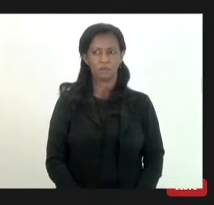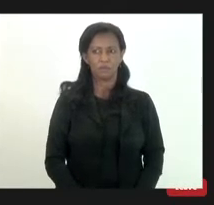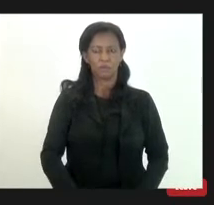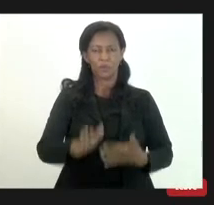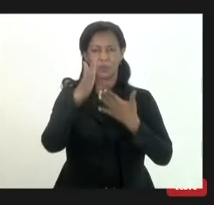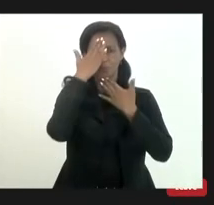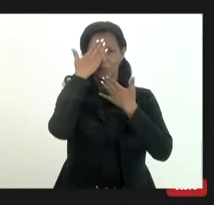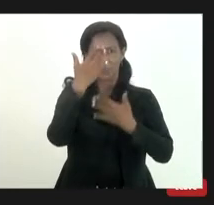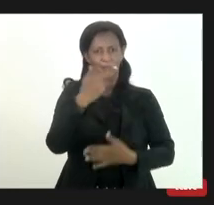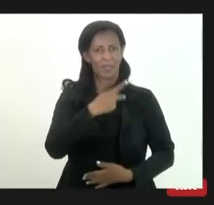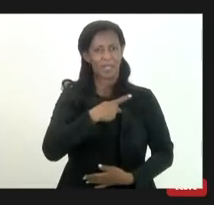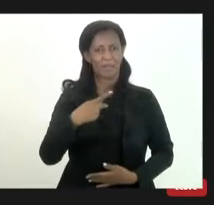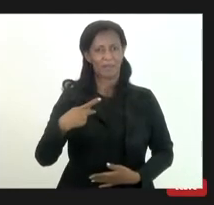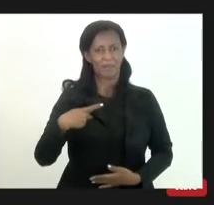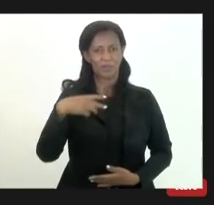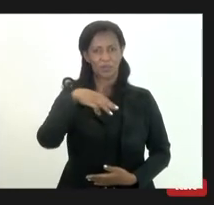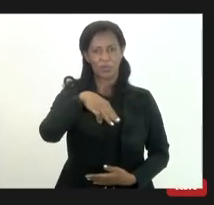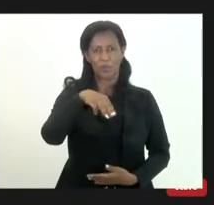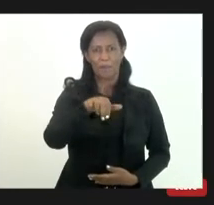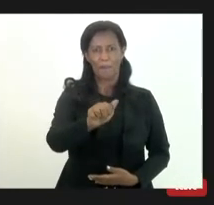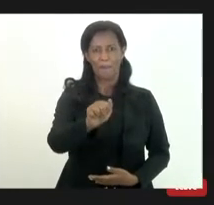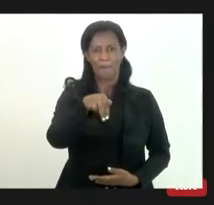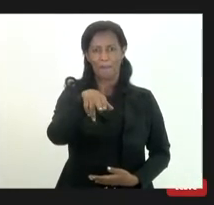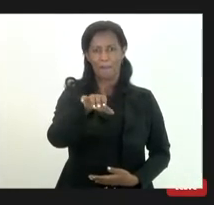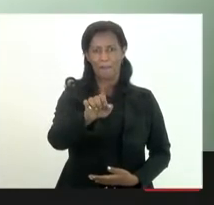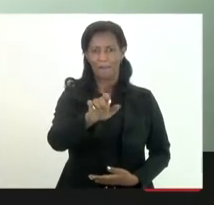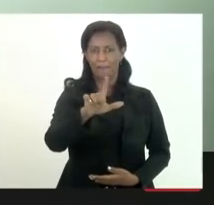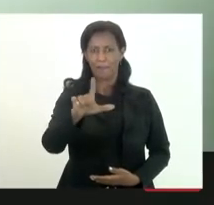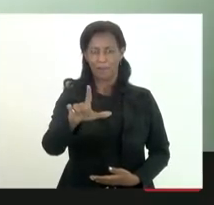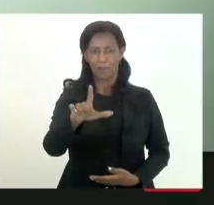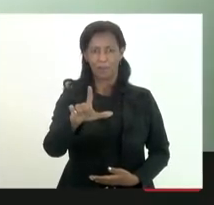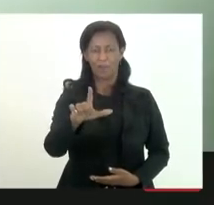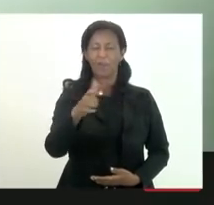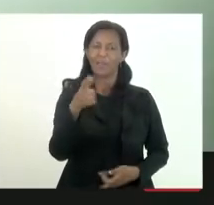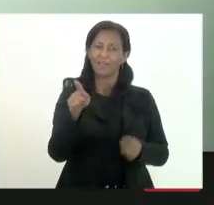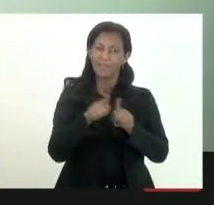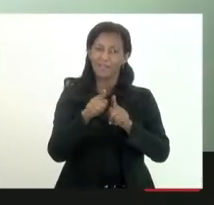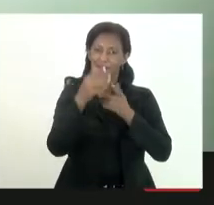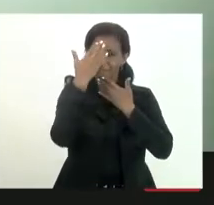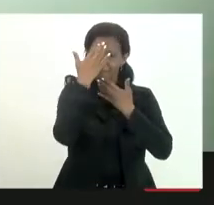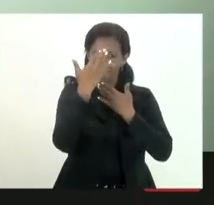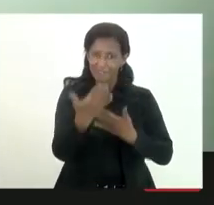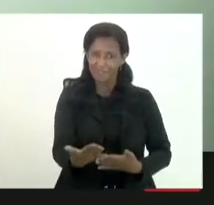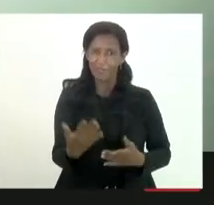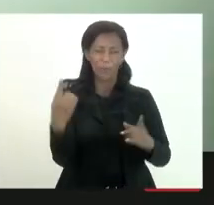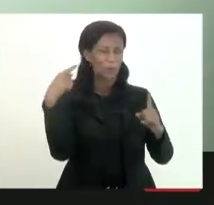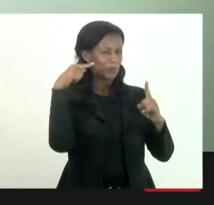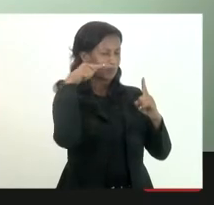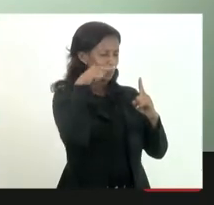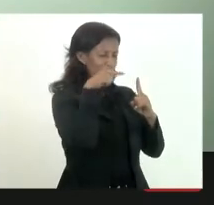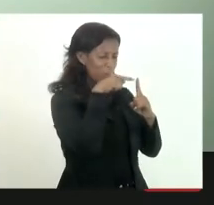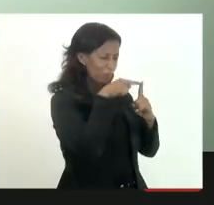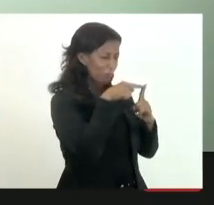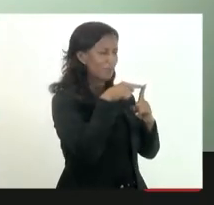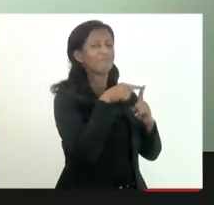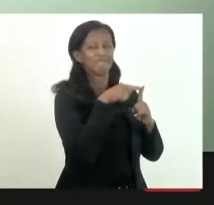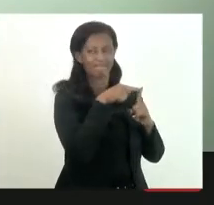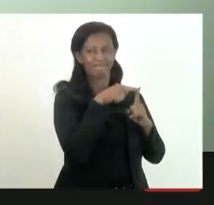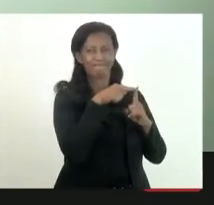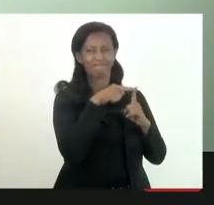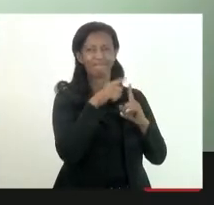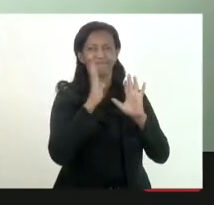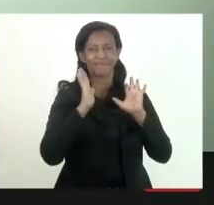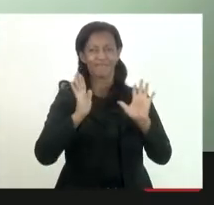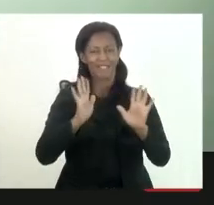Obrigada, pastor Manuel Antônio, pelas suas considerações e quero agradecer também, né, a objetividade, que acho que isso está